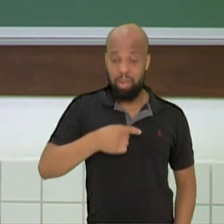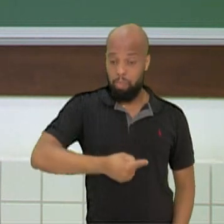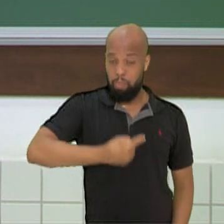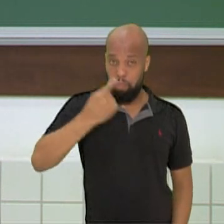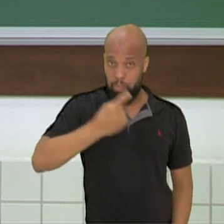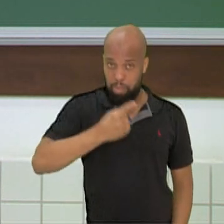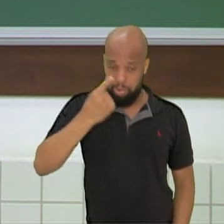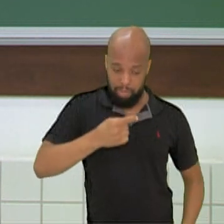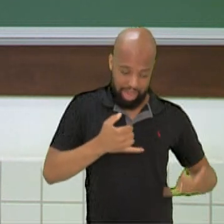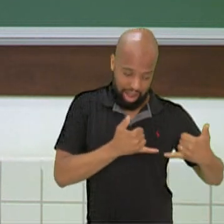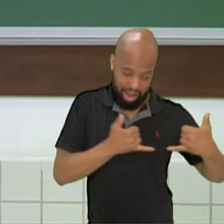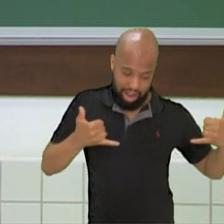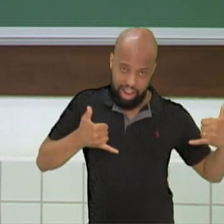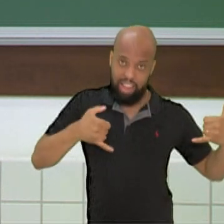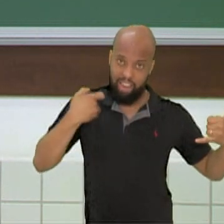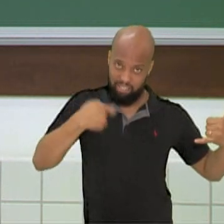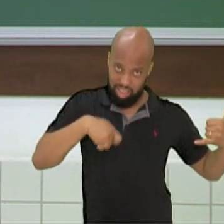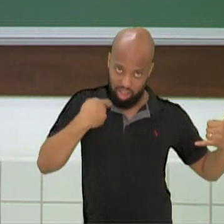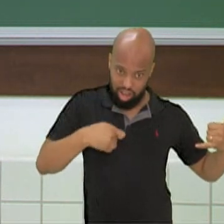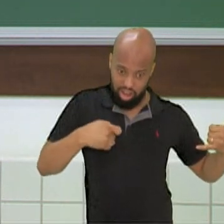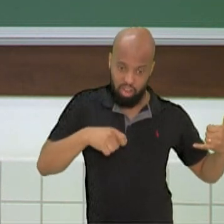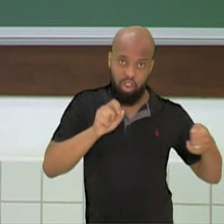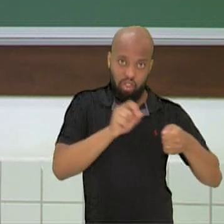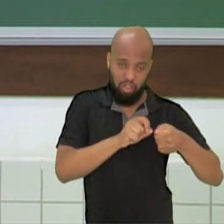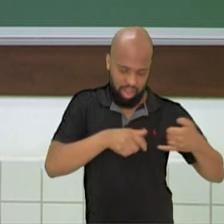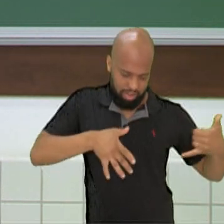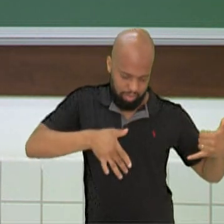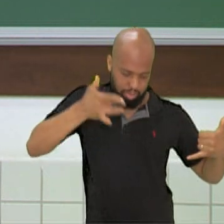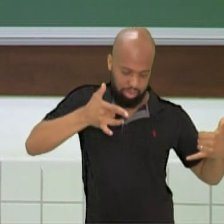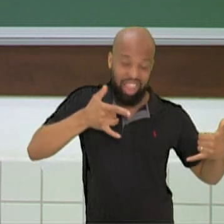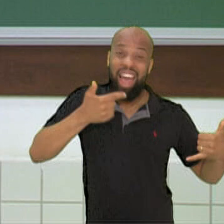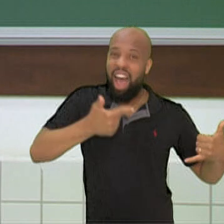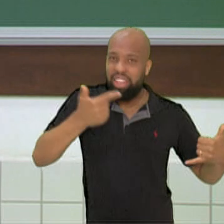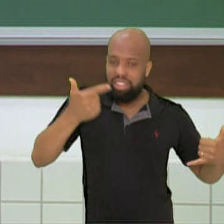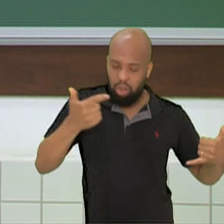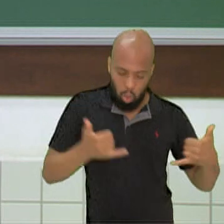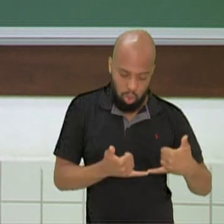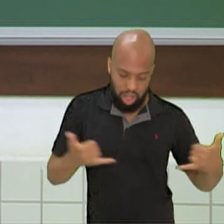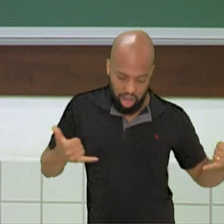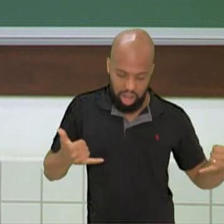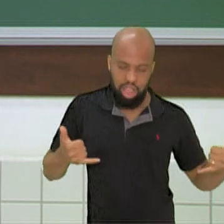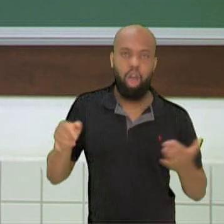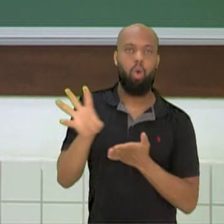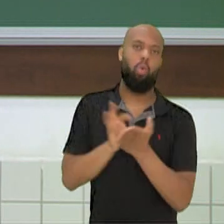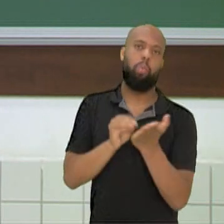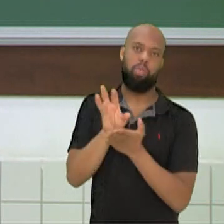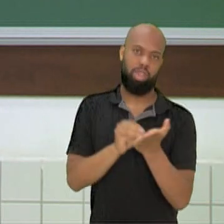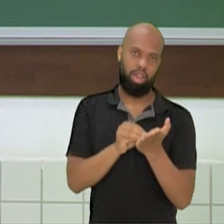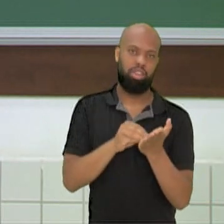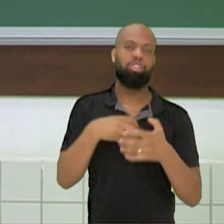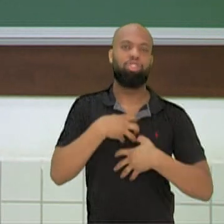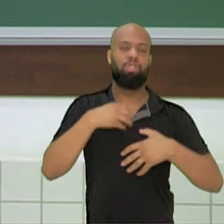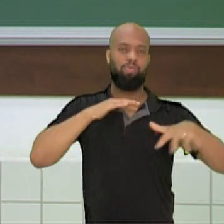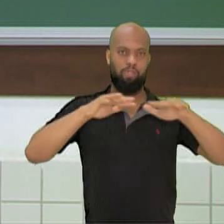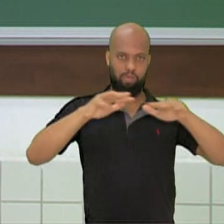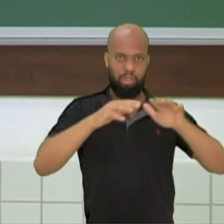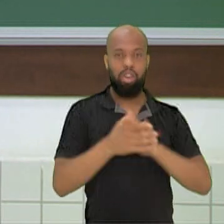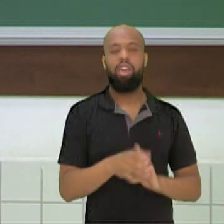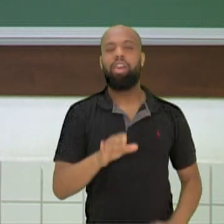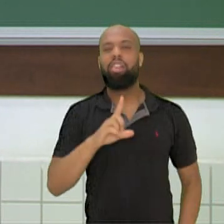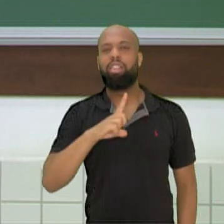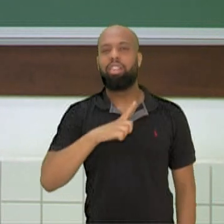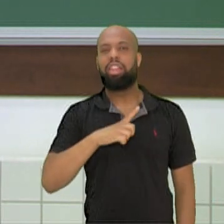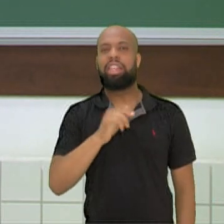aqui, mas é uma forma que você acabe fazendo esse tipo de situação. Alguns filmes podem aparecer assim, que de repente uma